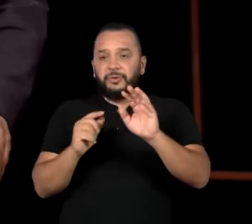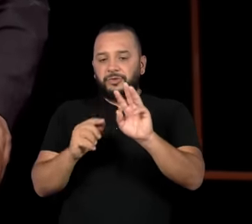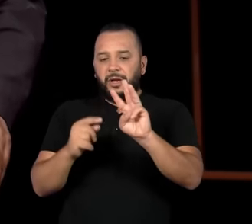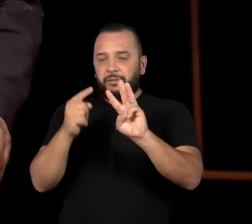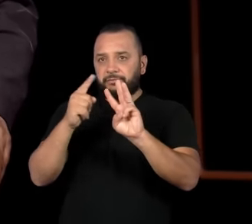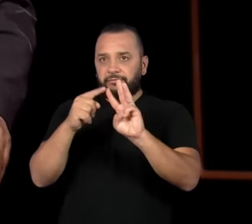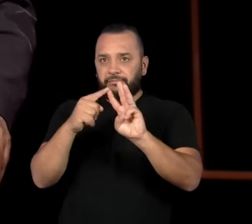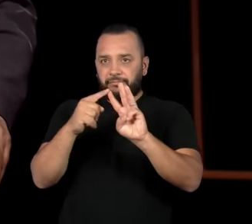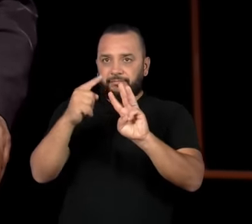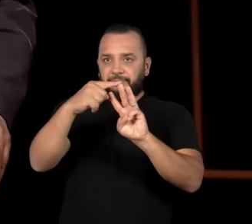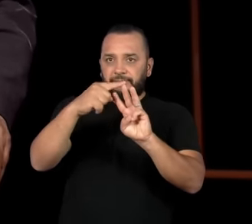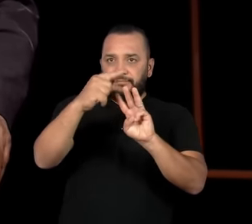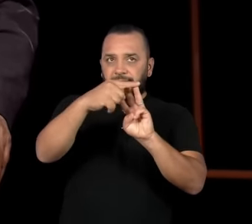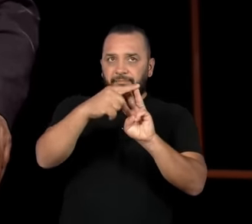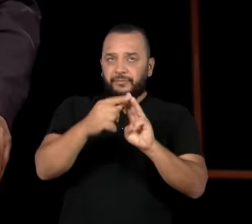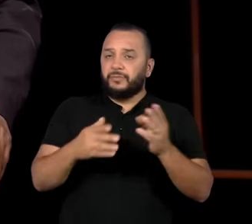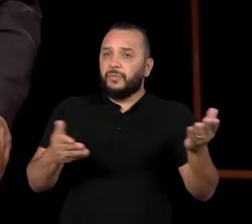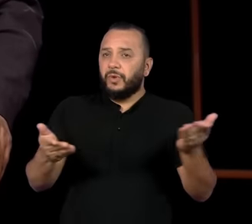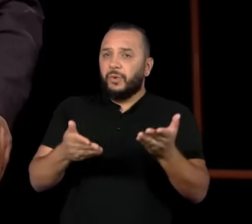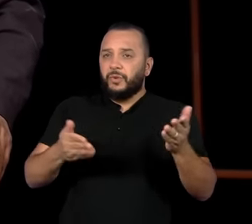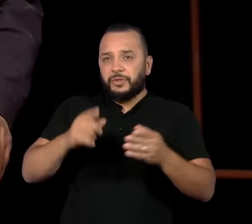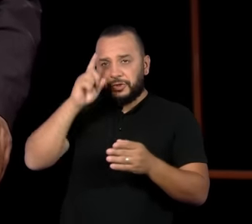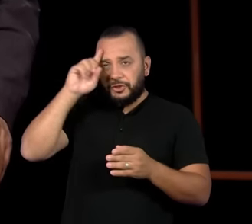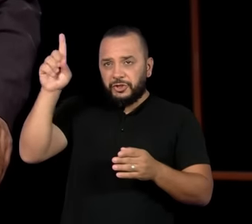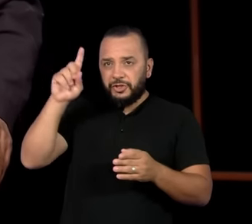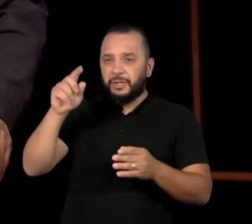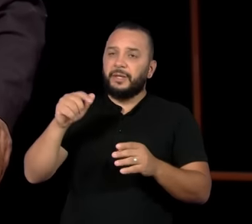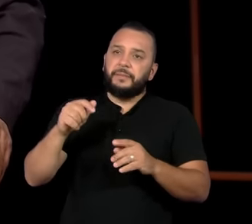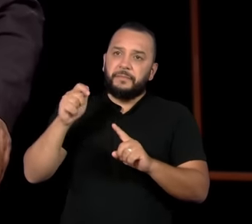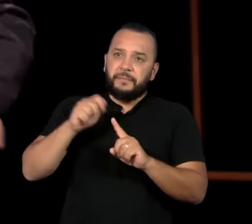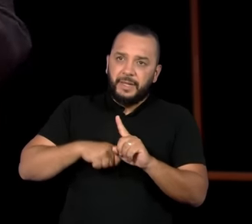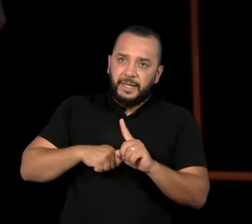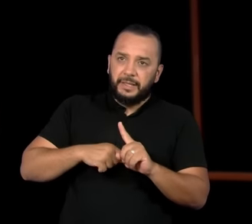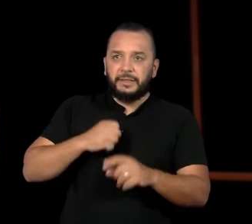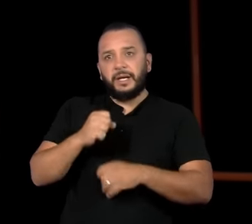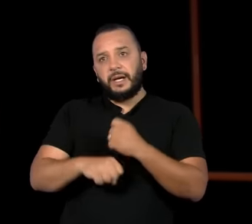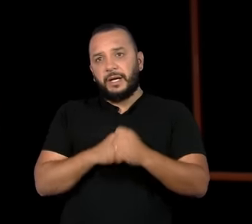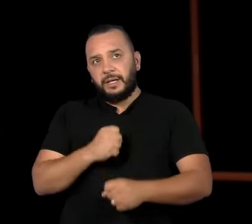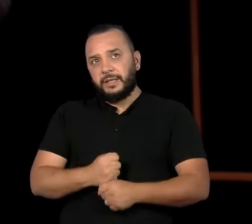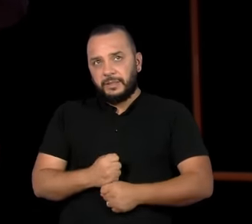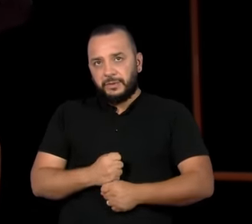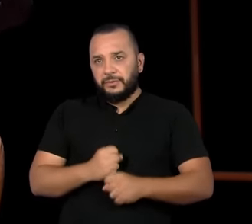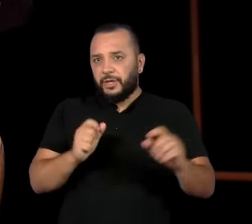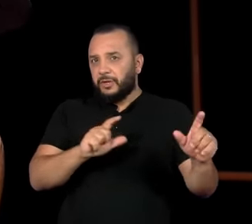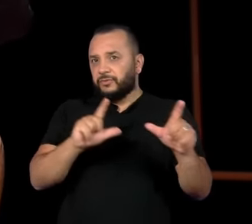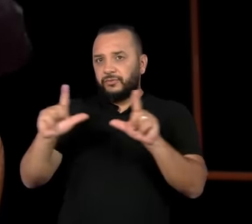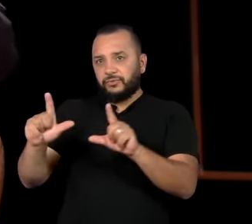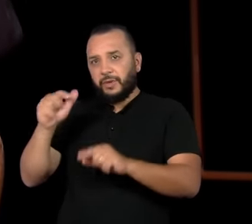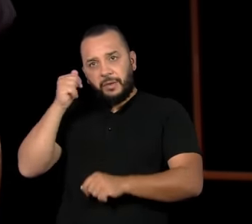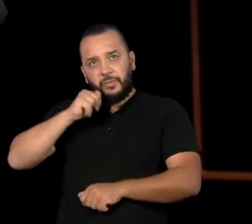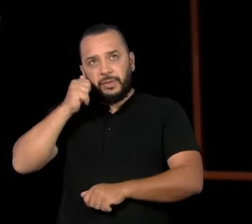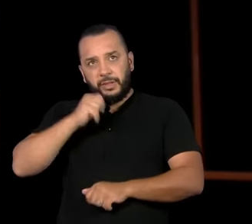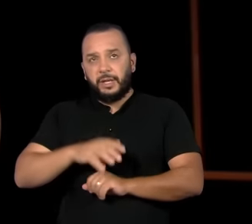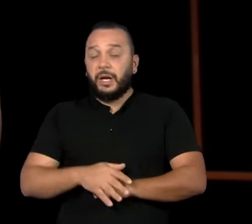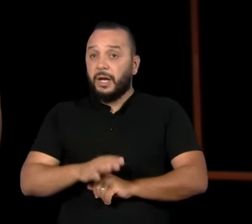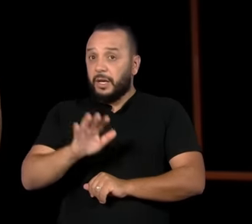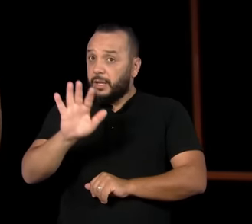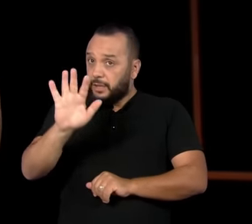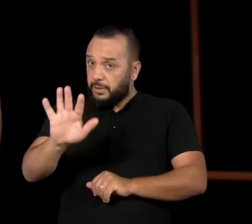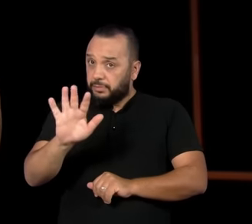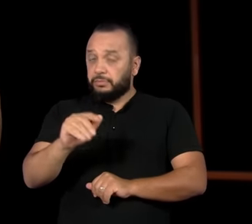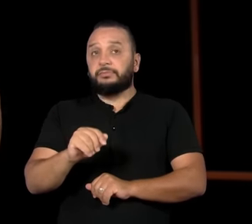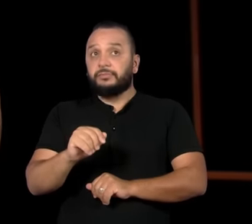assim. Hoje é dia tanto, do mês tanto, do ano tanto. Aí a moça,